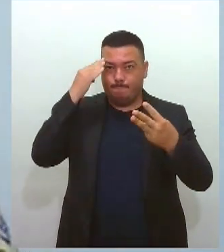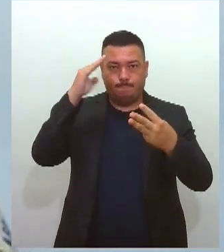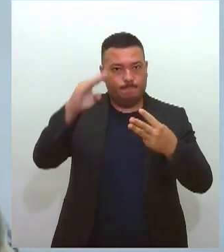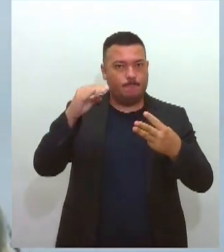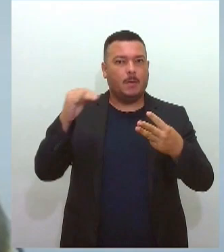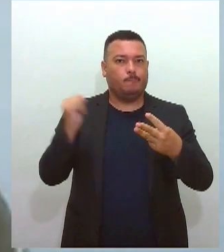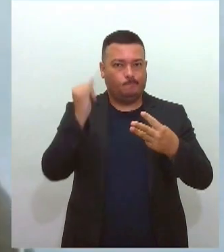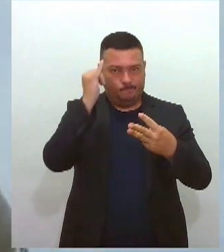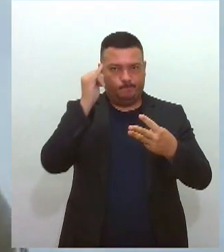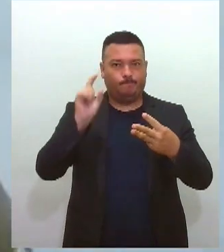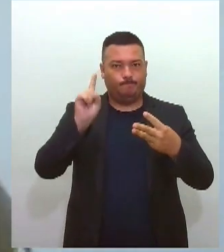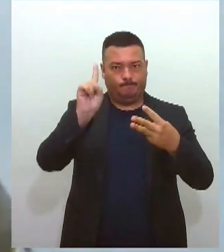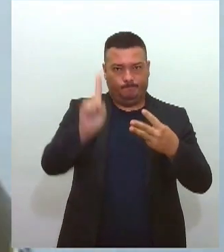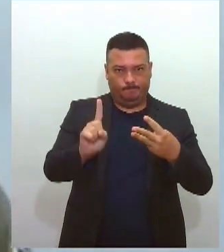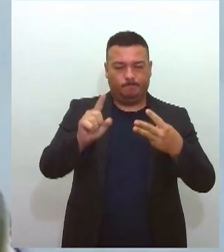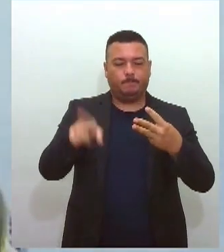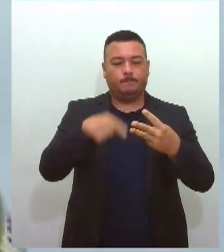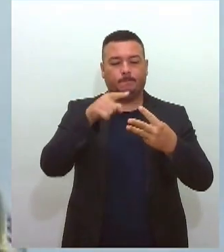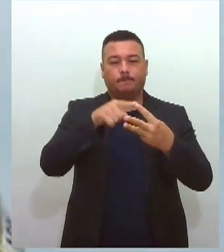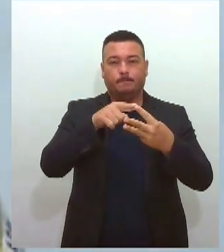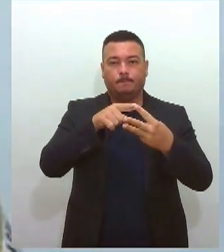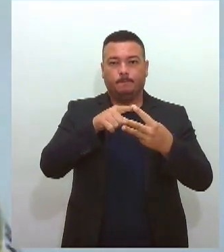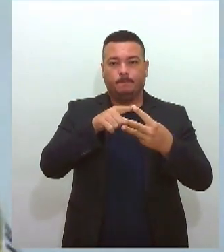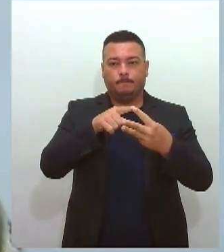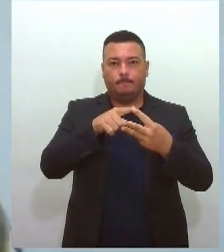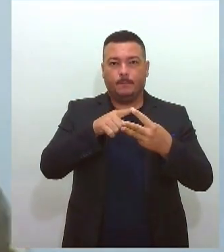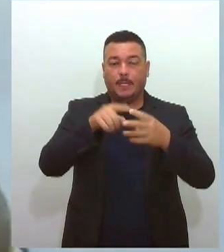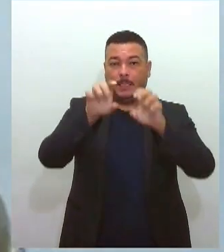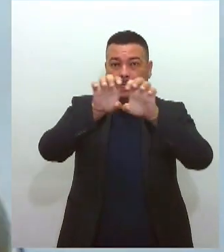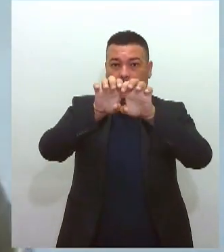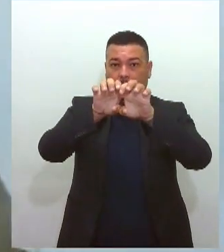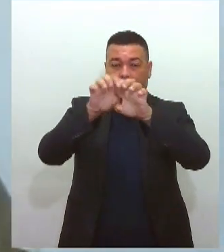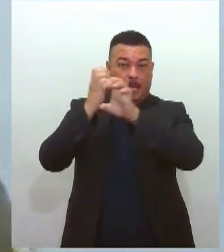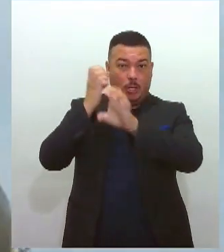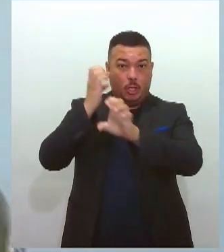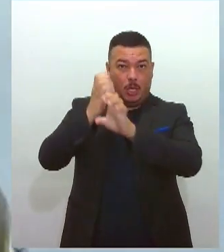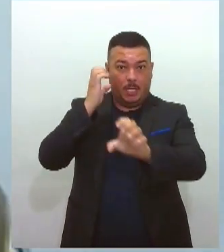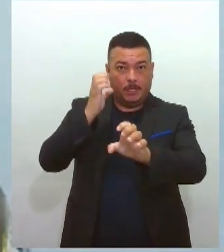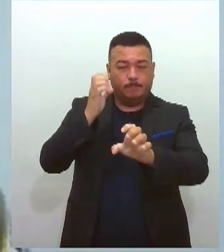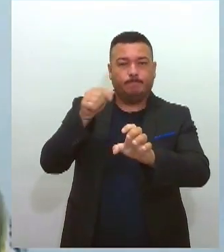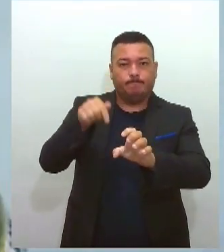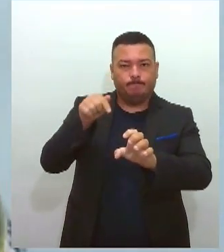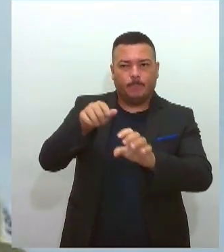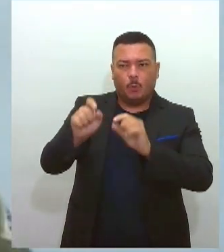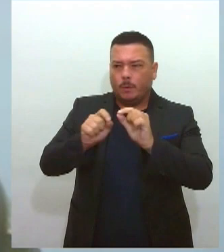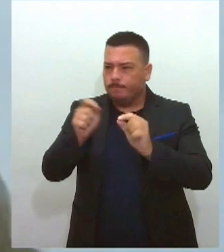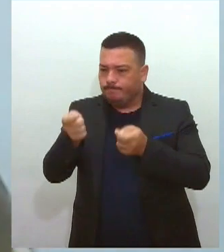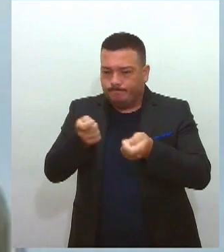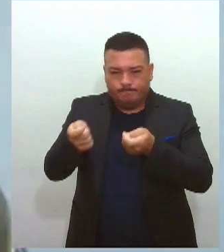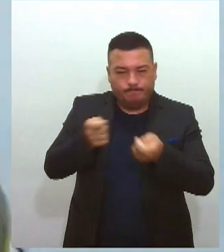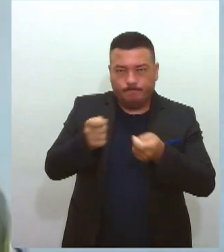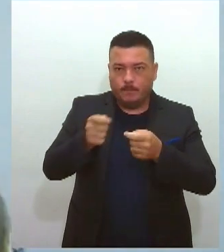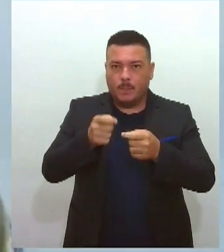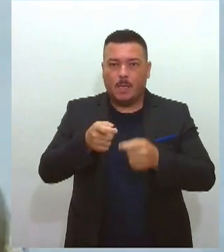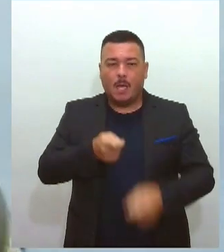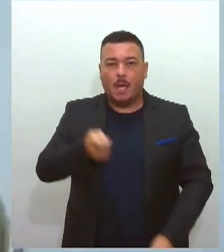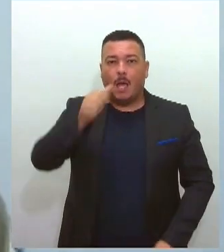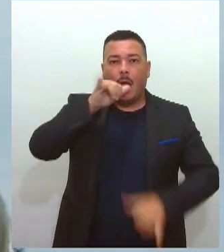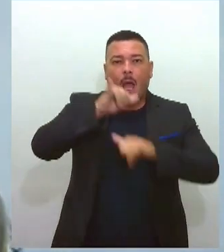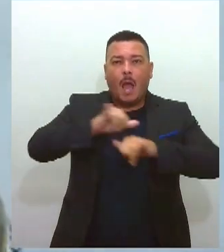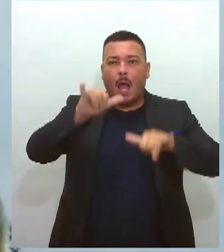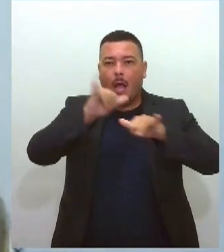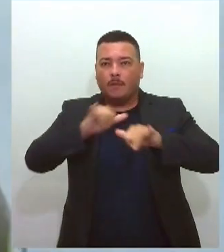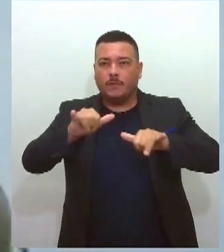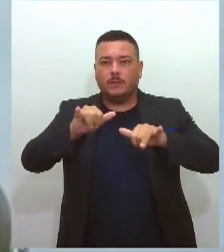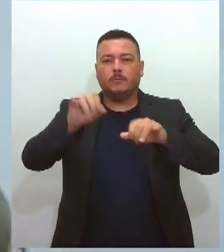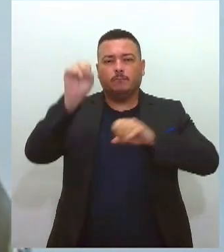né? Que é a parte de engenharia, né? Sem a parte da engenharia, sinalização, é inviável você andar